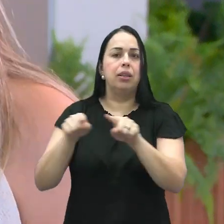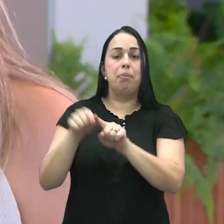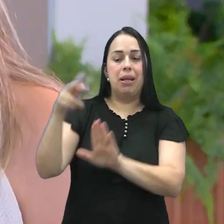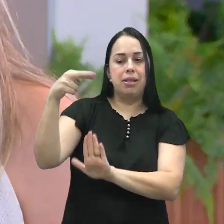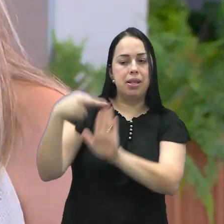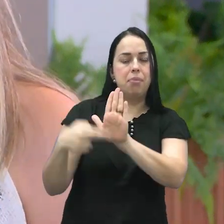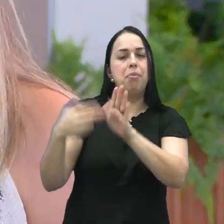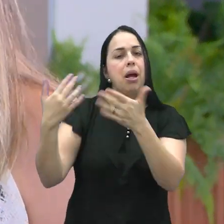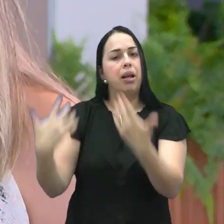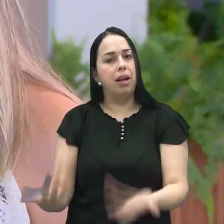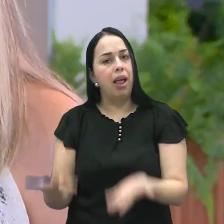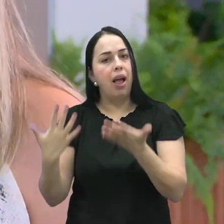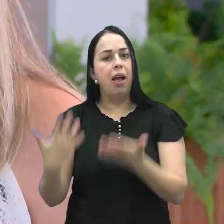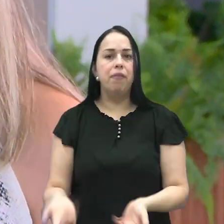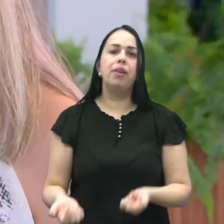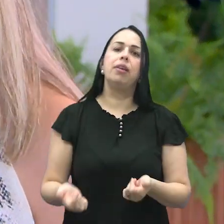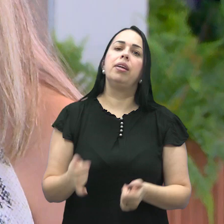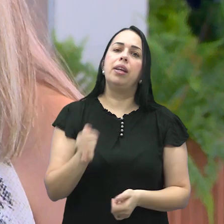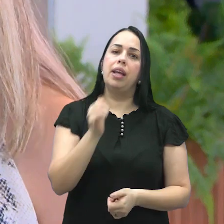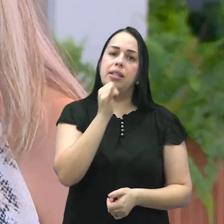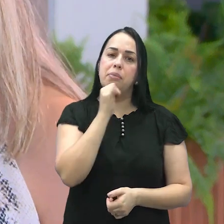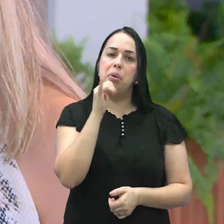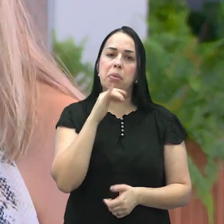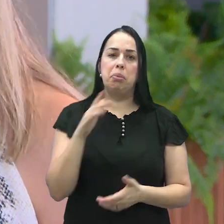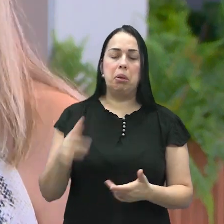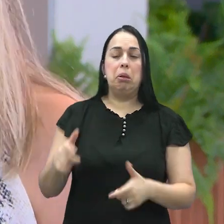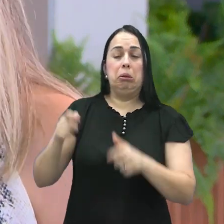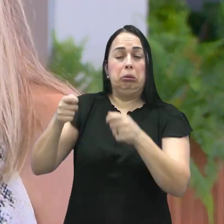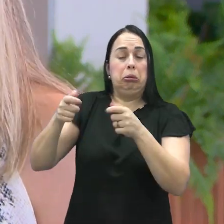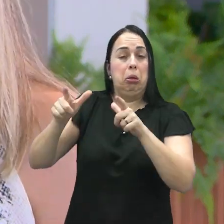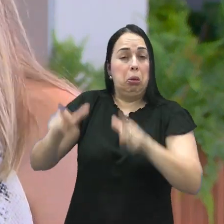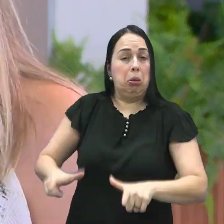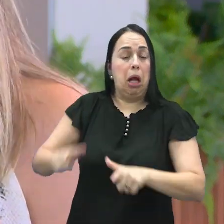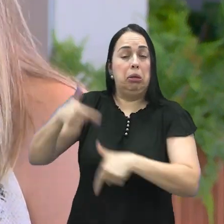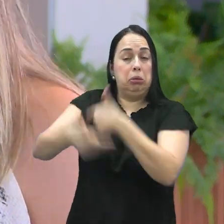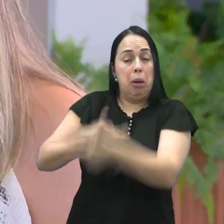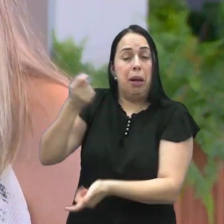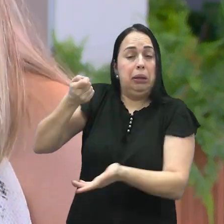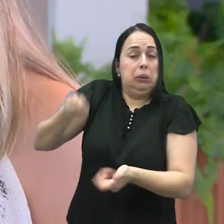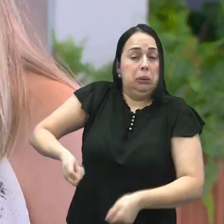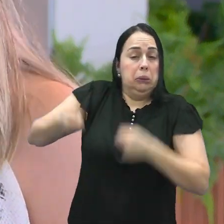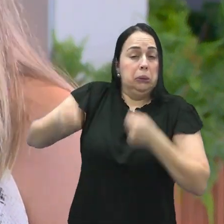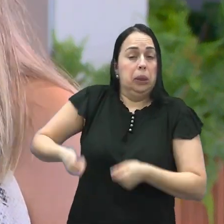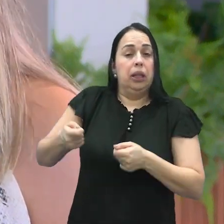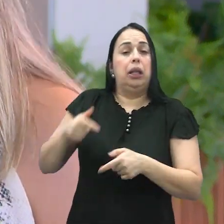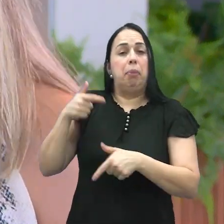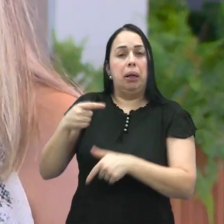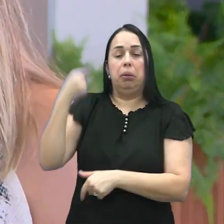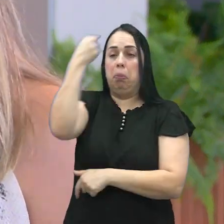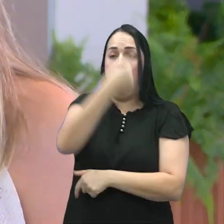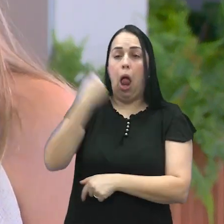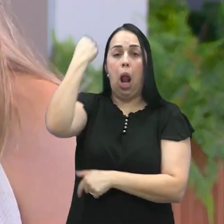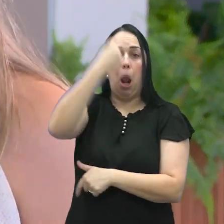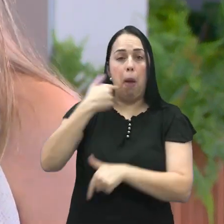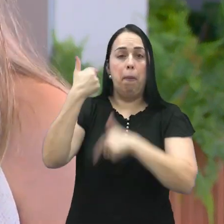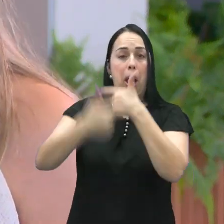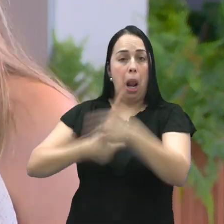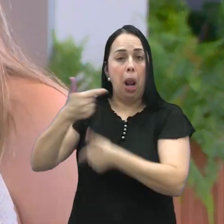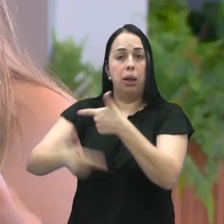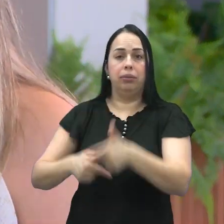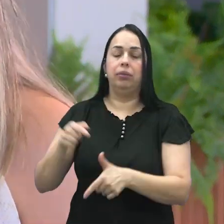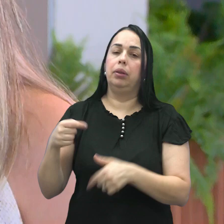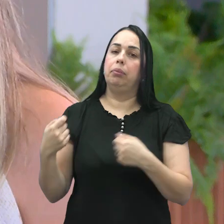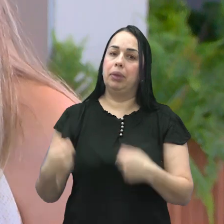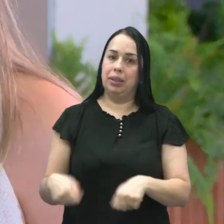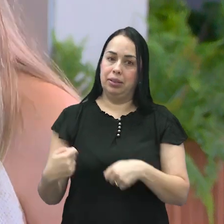adequado, melhorar as regras. Então a gente fala, por exemplo, num ambiente exaustivo, que é desgastante, com jornada de